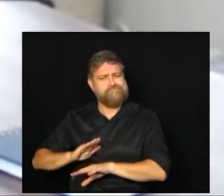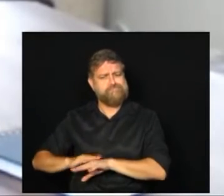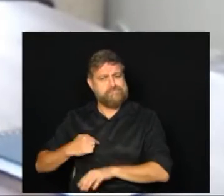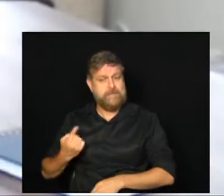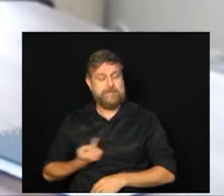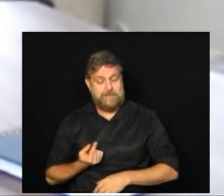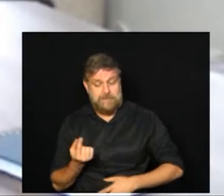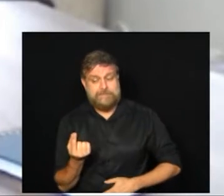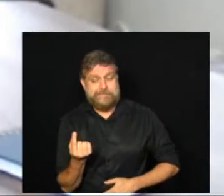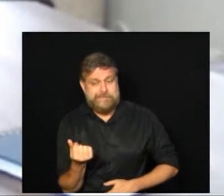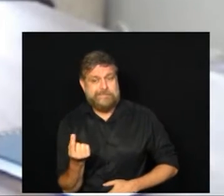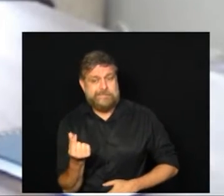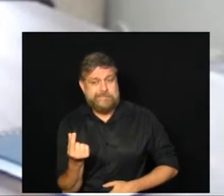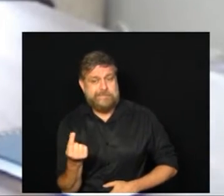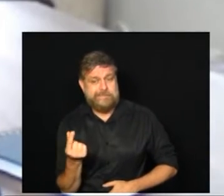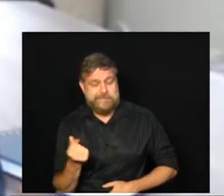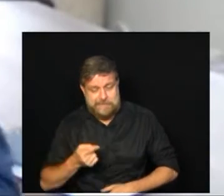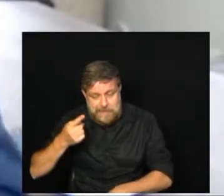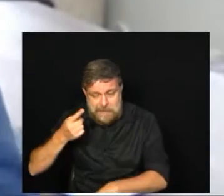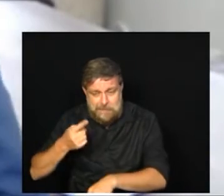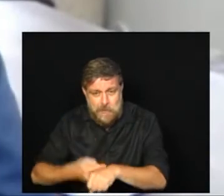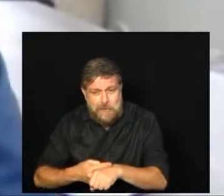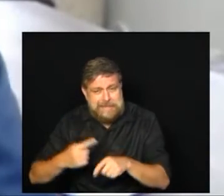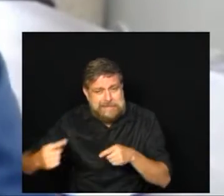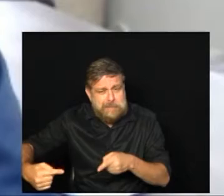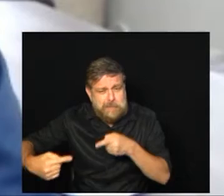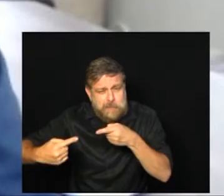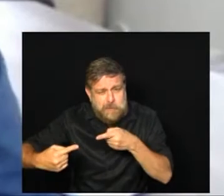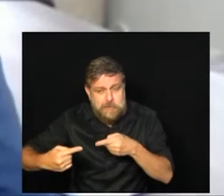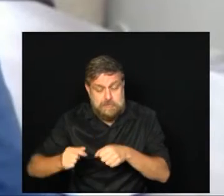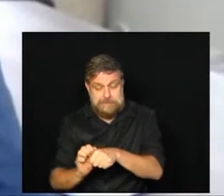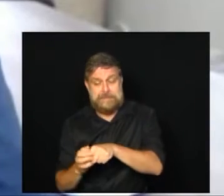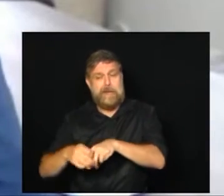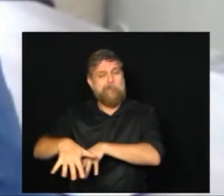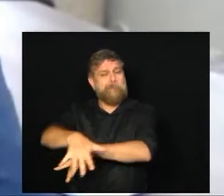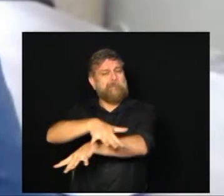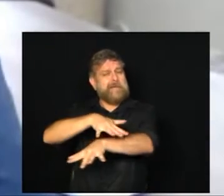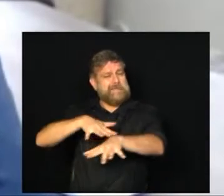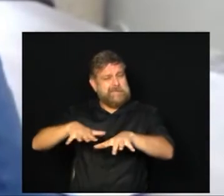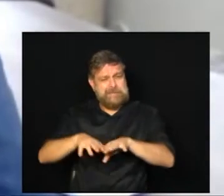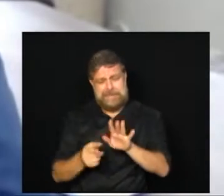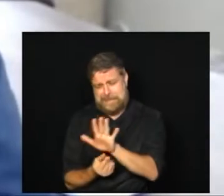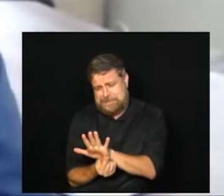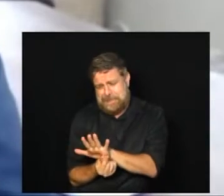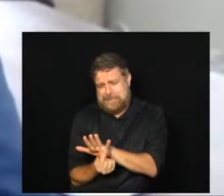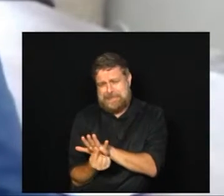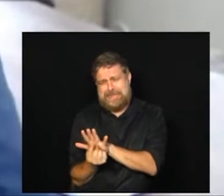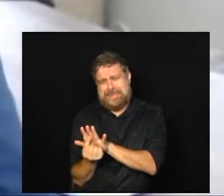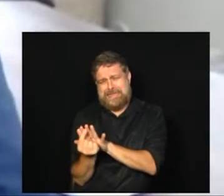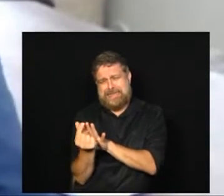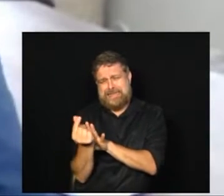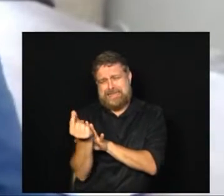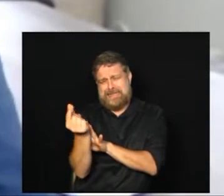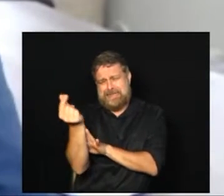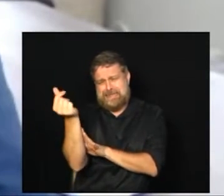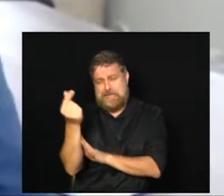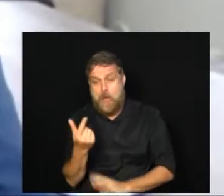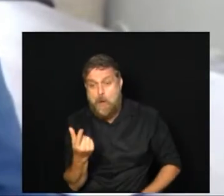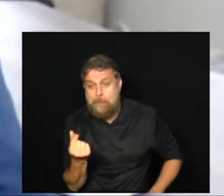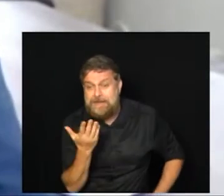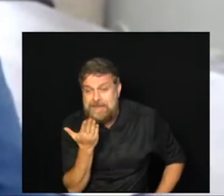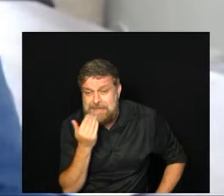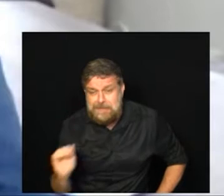nossas finanças em um momento tão desafiador como esse de pandemia, que a inflação está disparada, o preço dos alimentos,